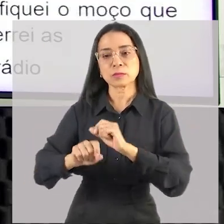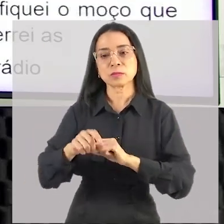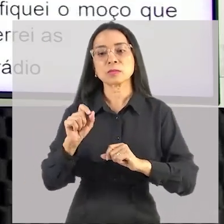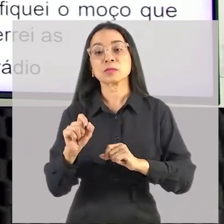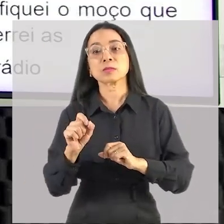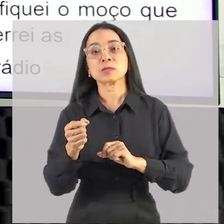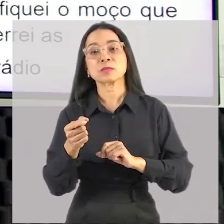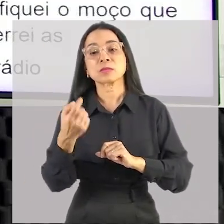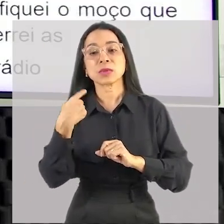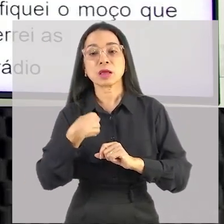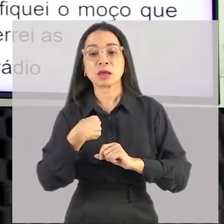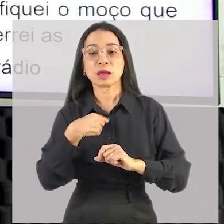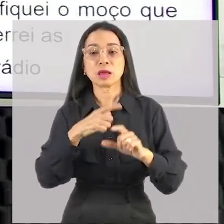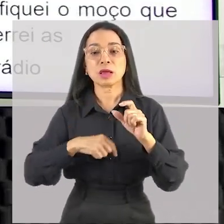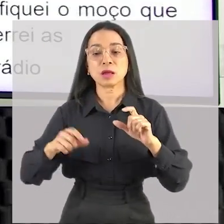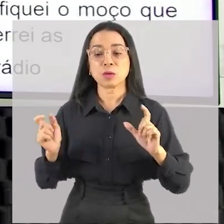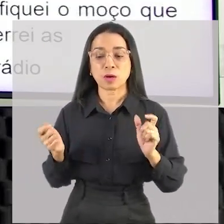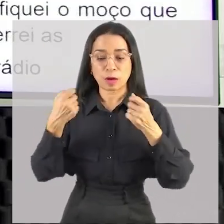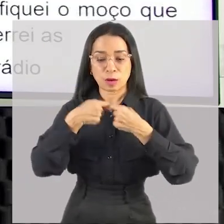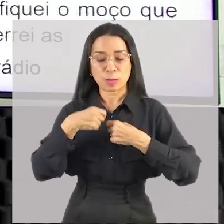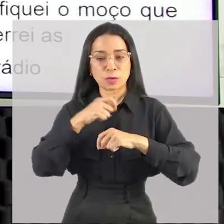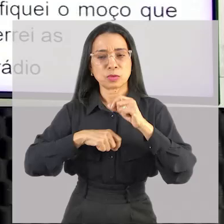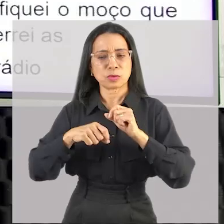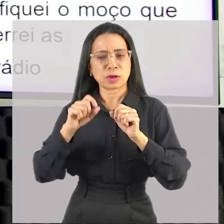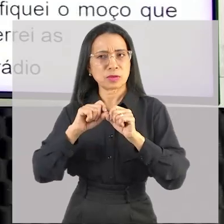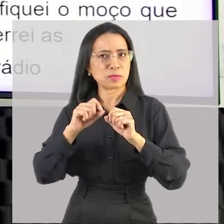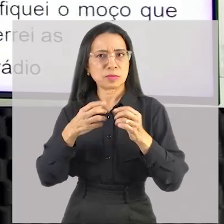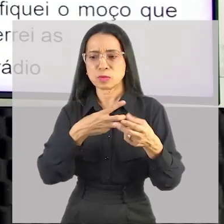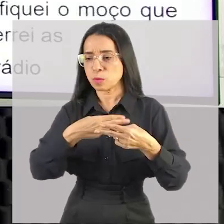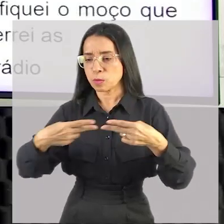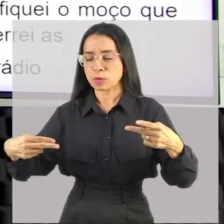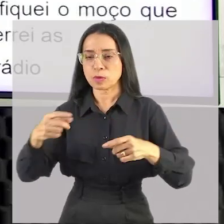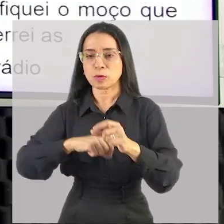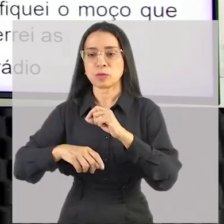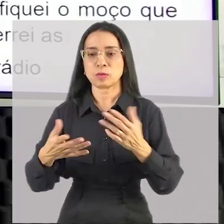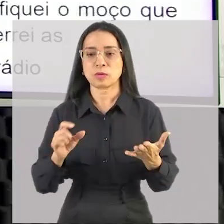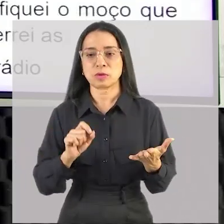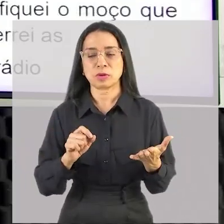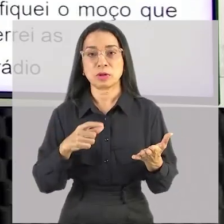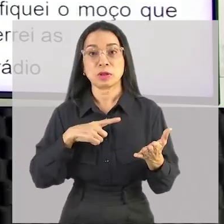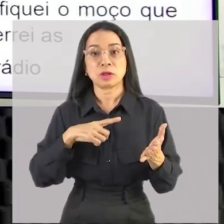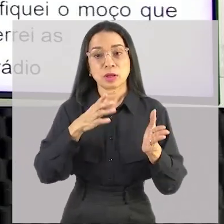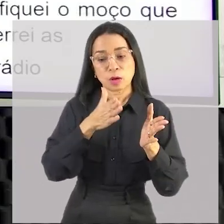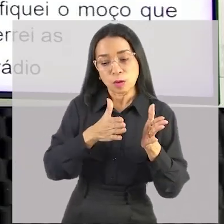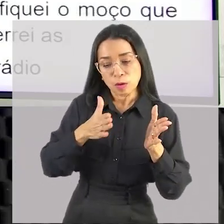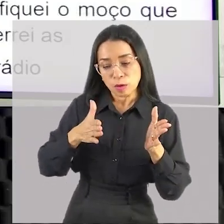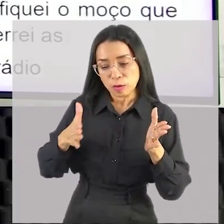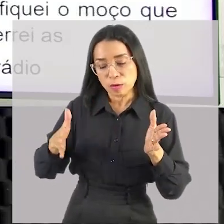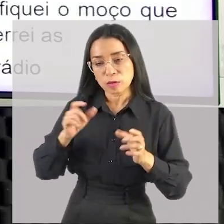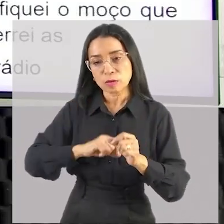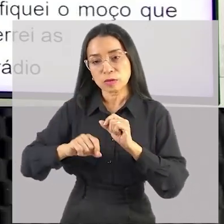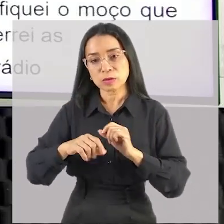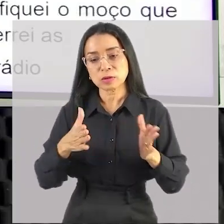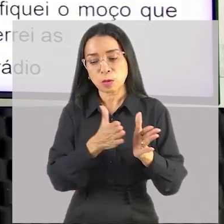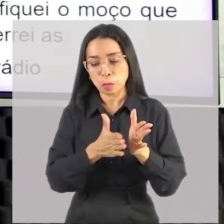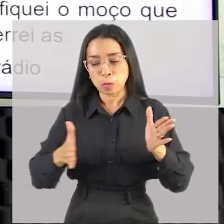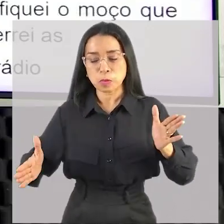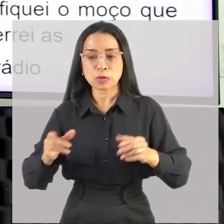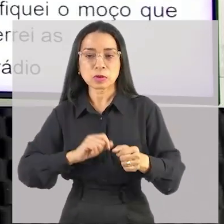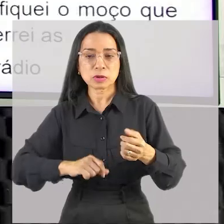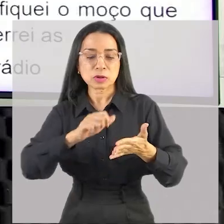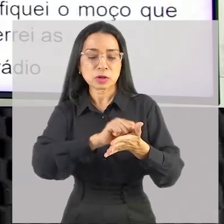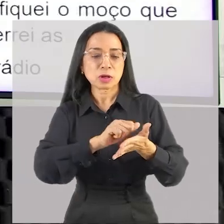Passei, quem? Eu, abotoei, eu abotoei, eu fiz muita coisa. Então, existe uma sequência aqui de